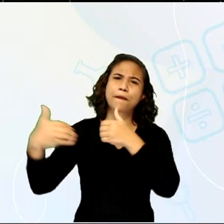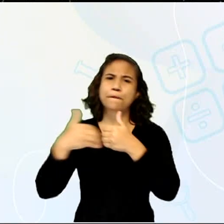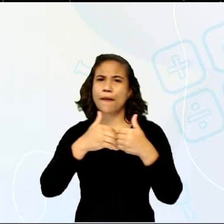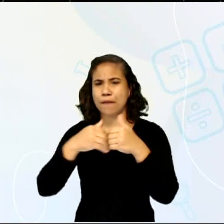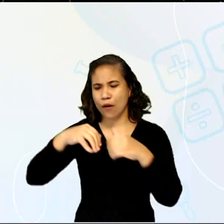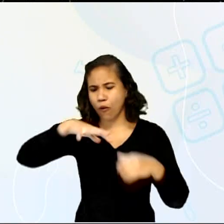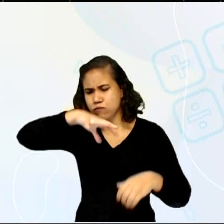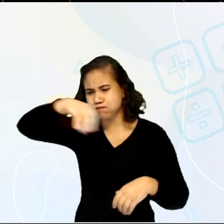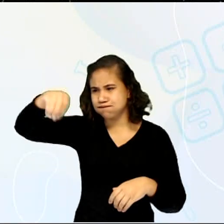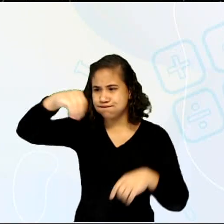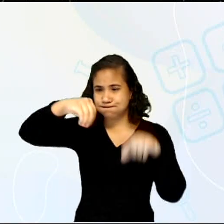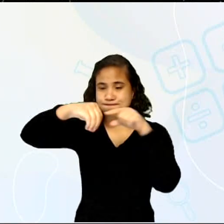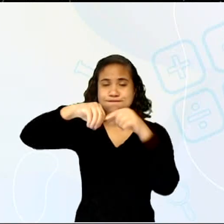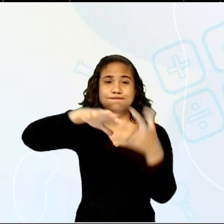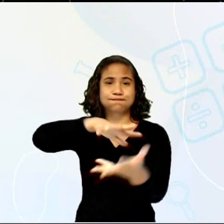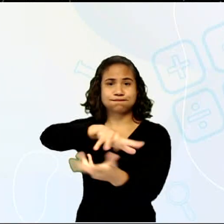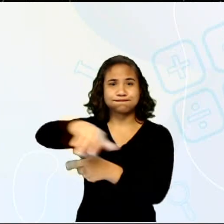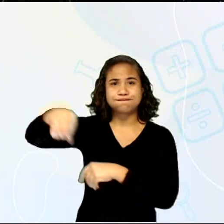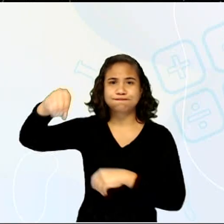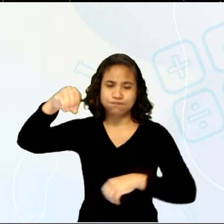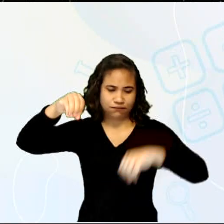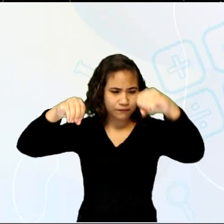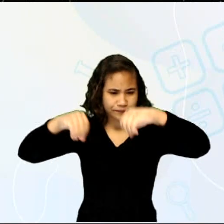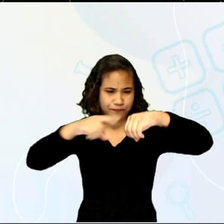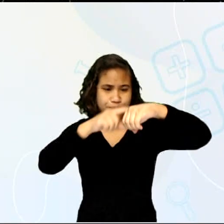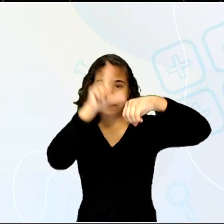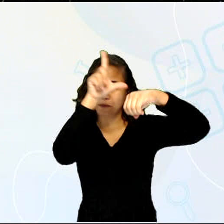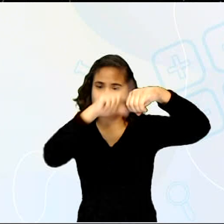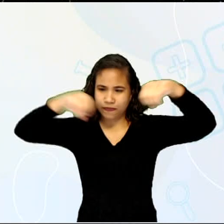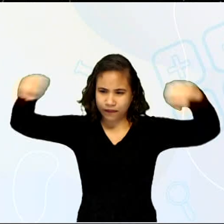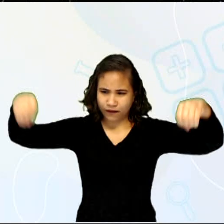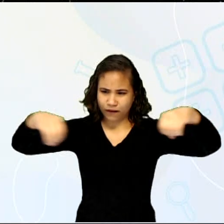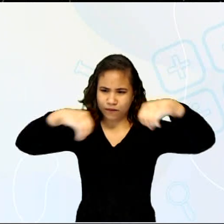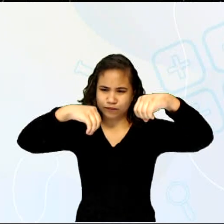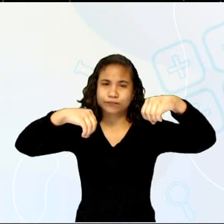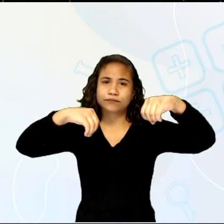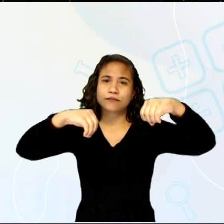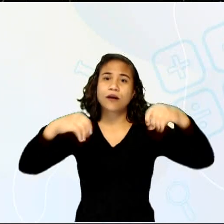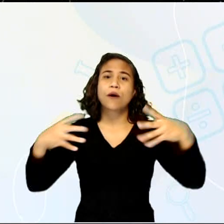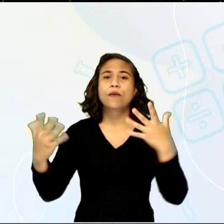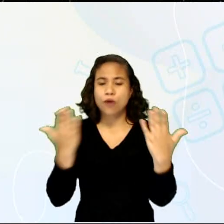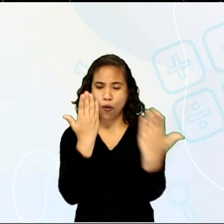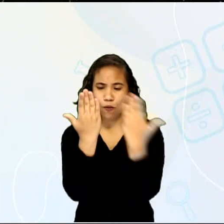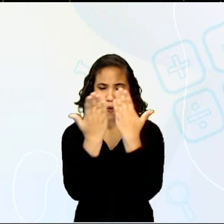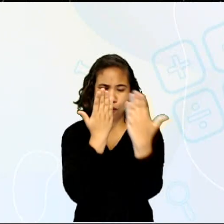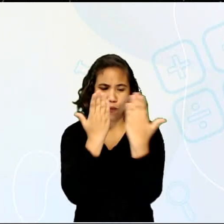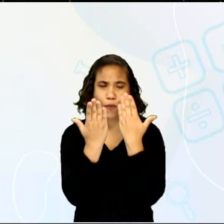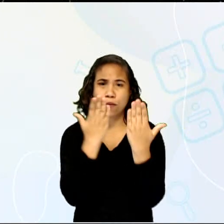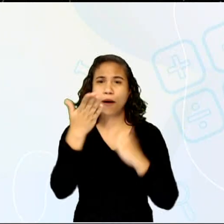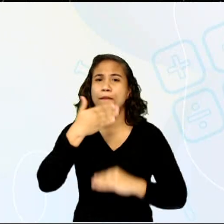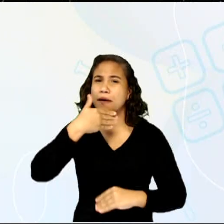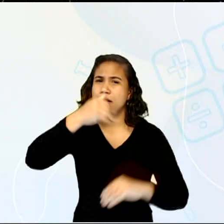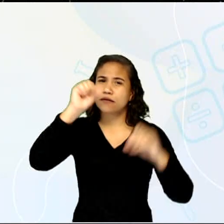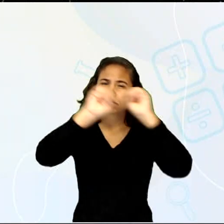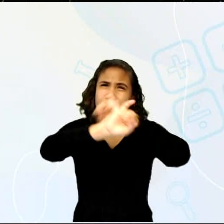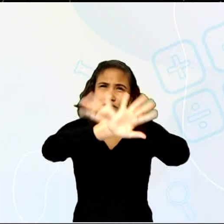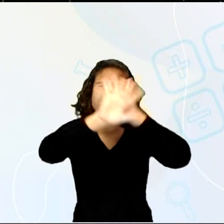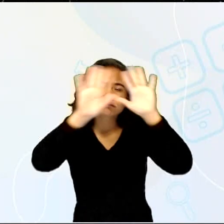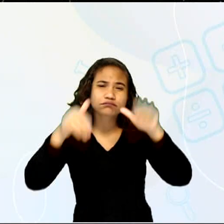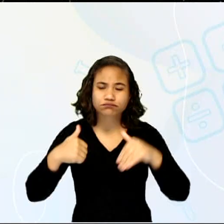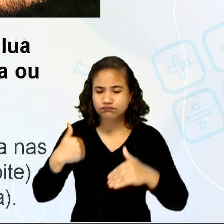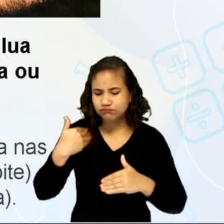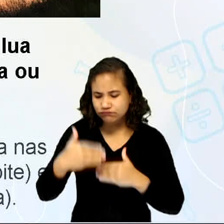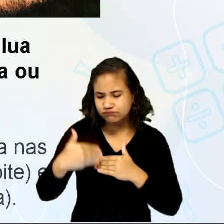nosso planeta. Trouxe aqui esses dois para a gente poder entender melhor os próximos passos de